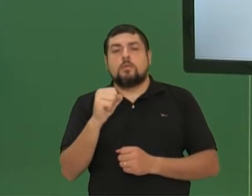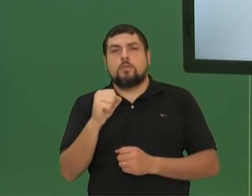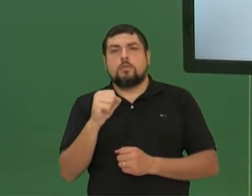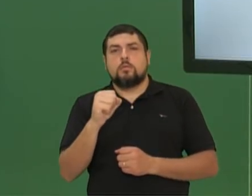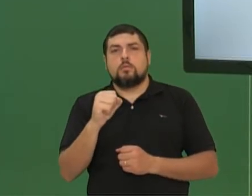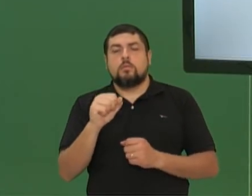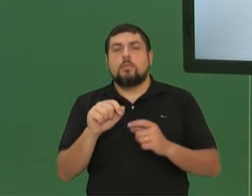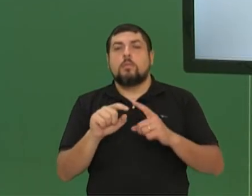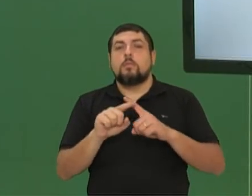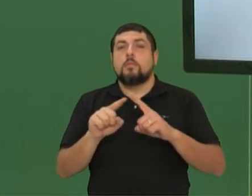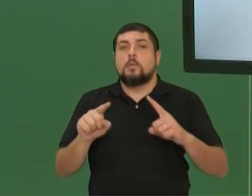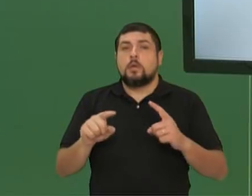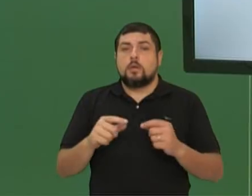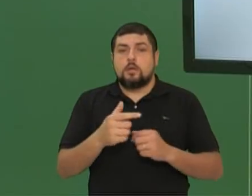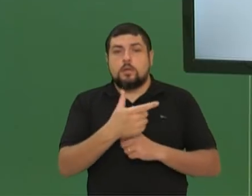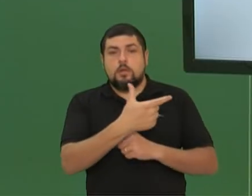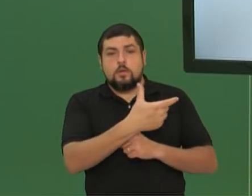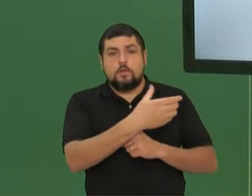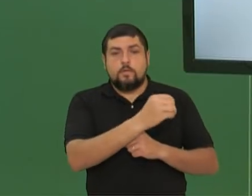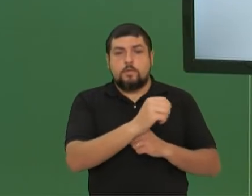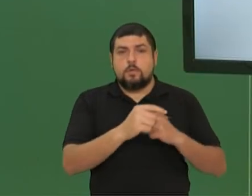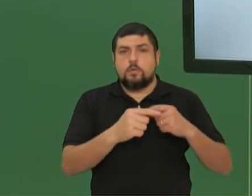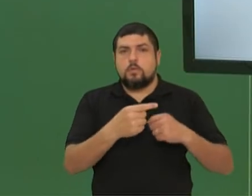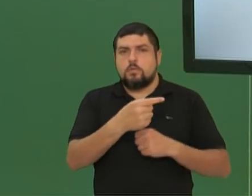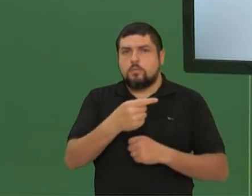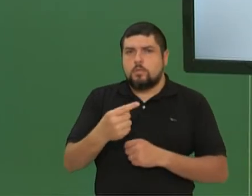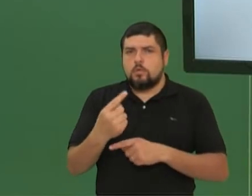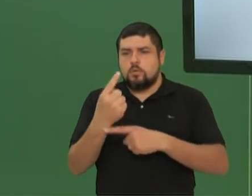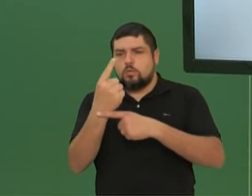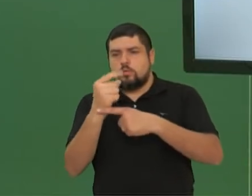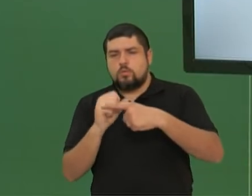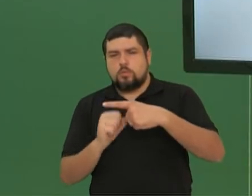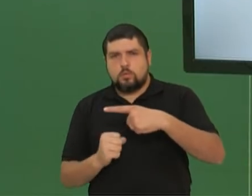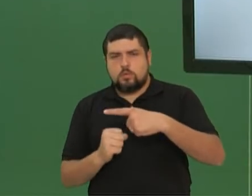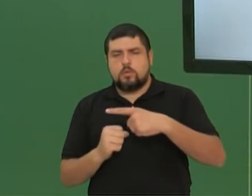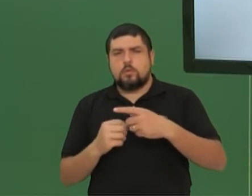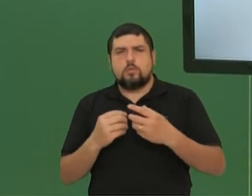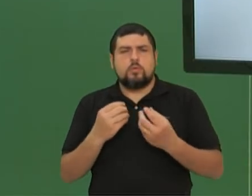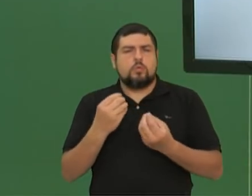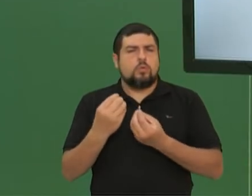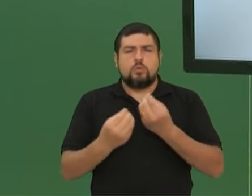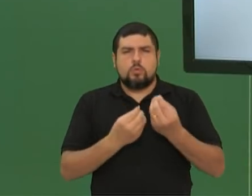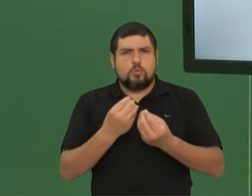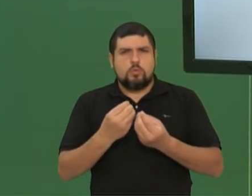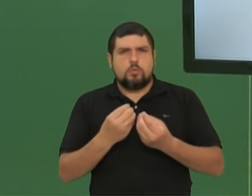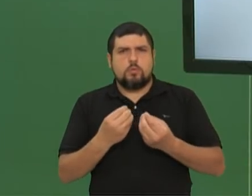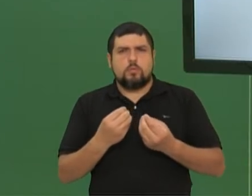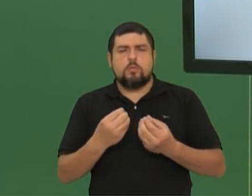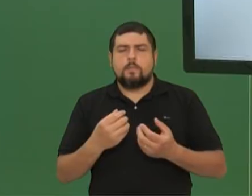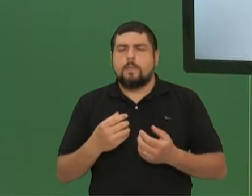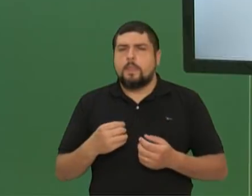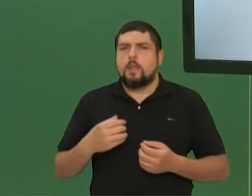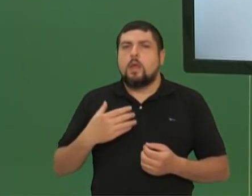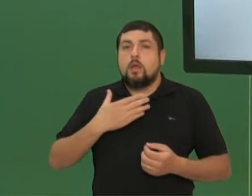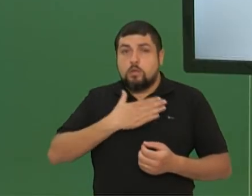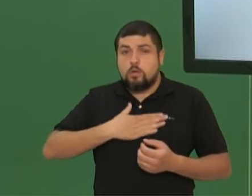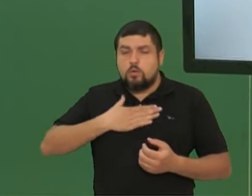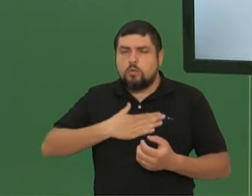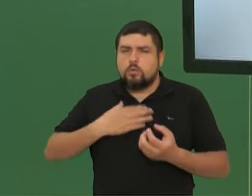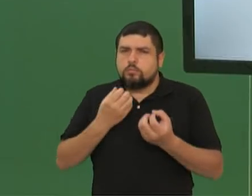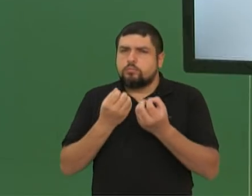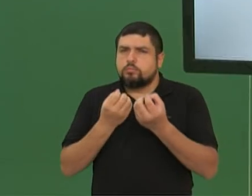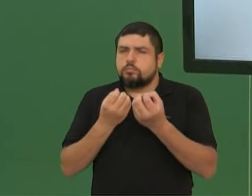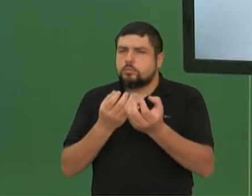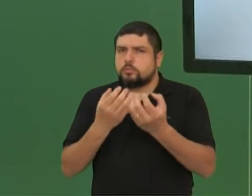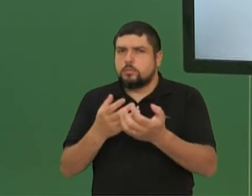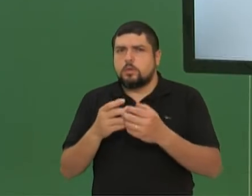1 oitavo, você tem várias formas de resolver. Uma delas, que eu gosto de passar para o aluno, normalmente você tem um